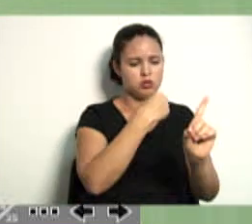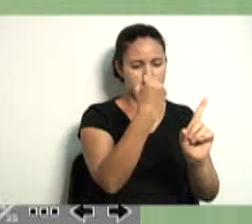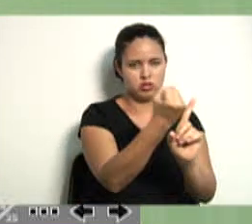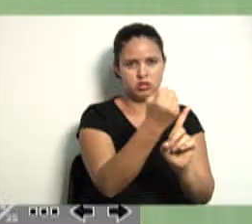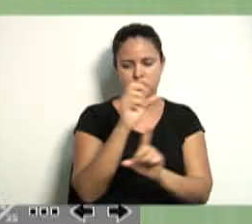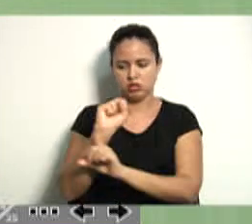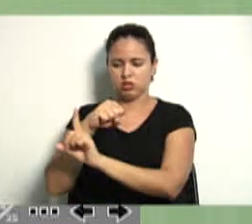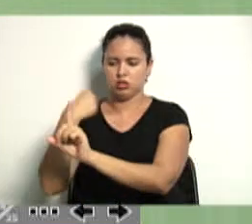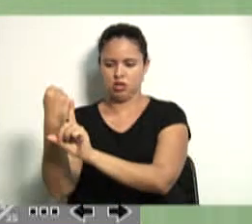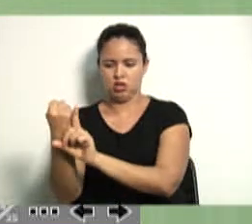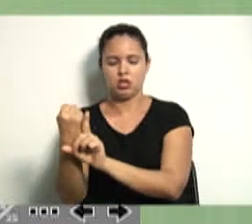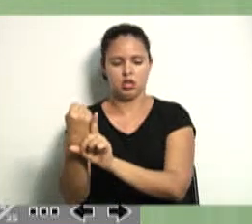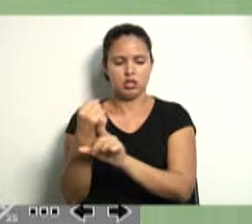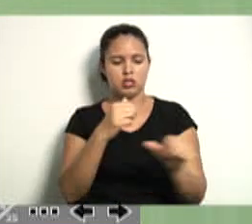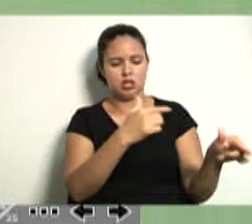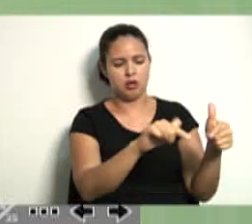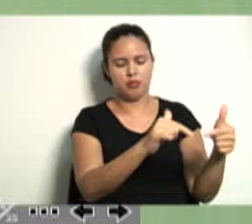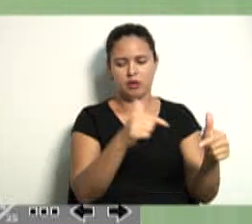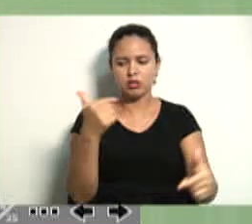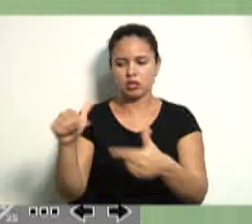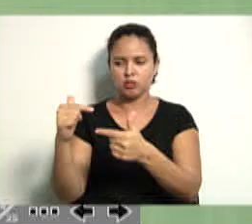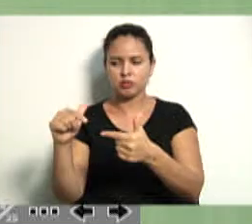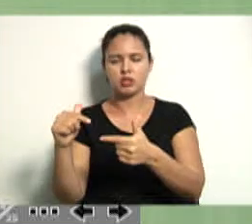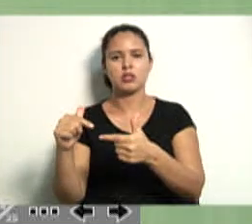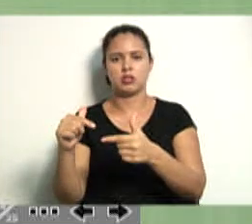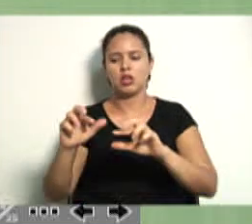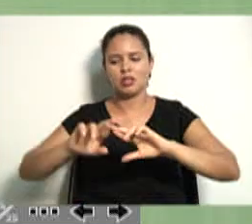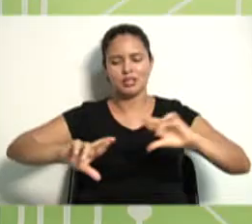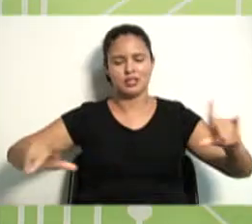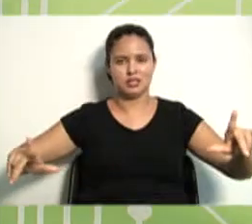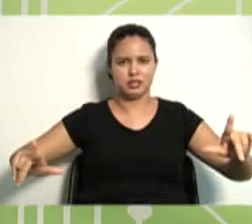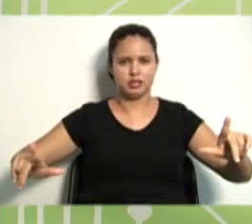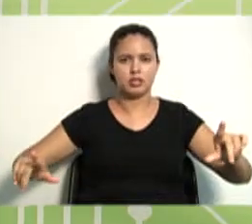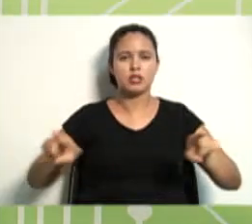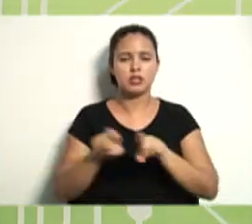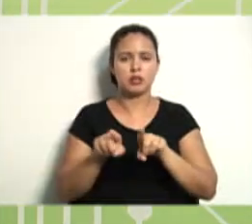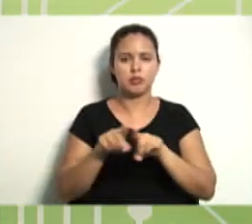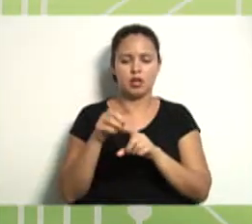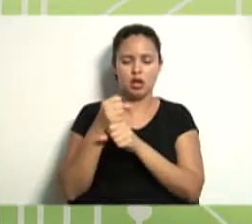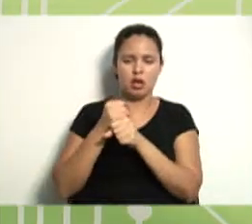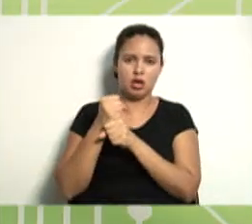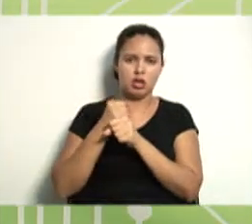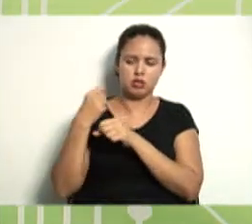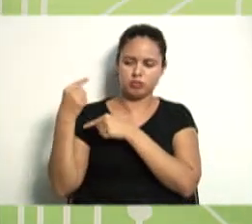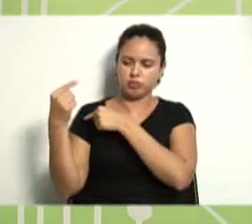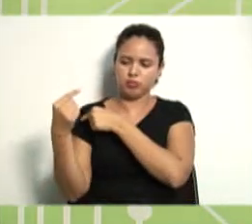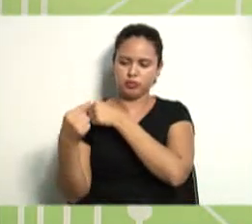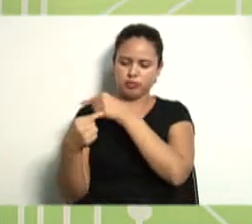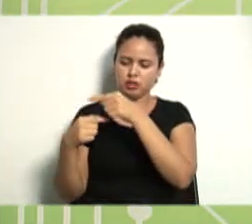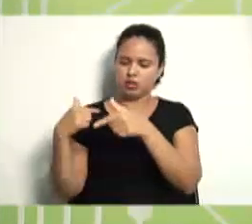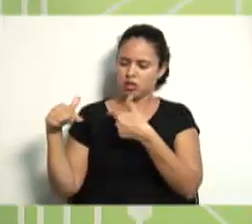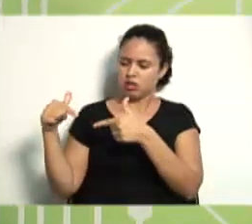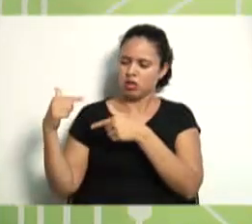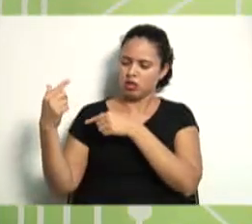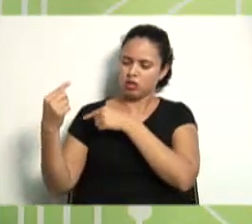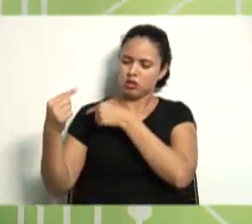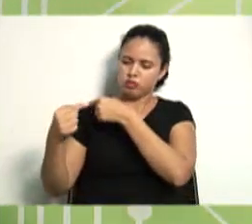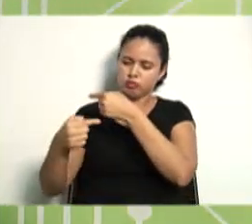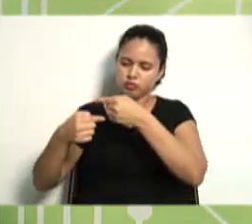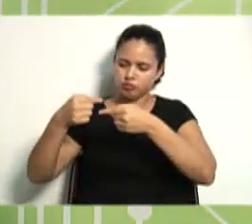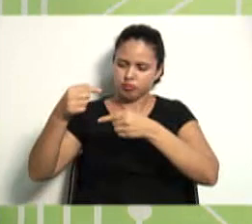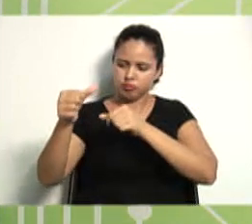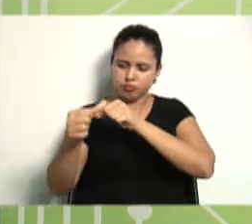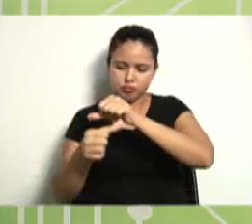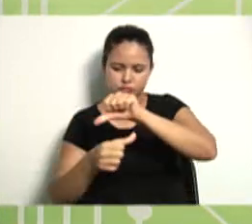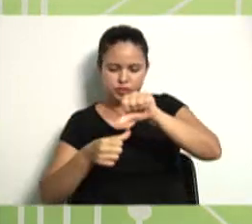do tempo. Então, gente, no exemplo do professor Euliene, quando ele fala que existia a pedra